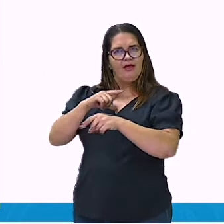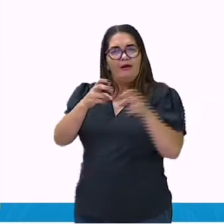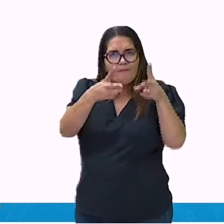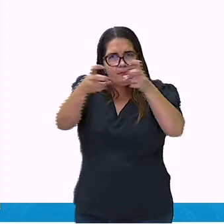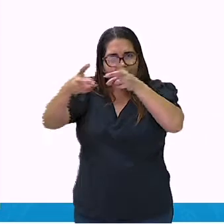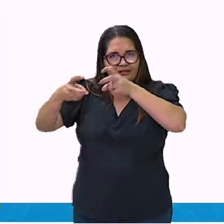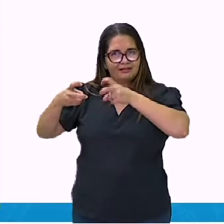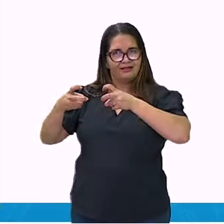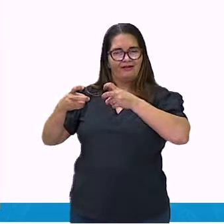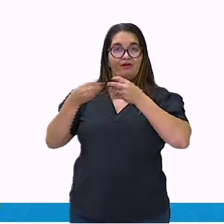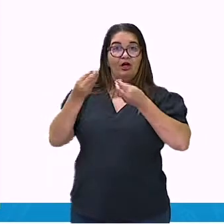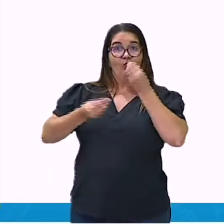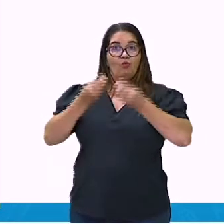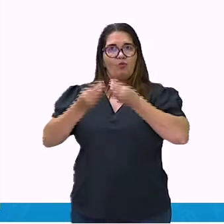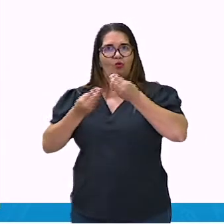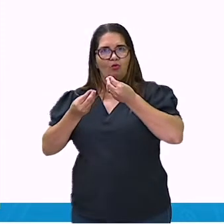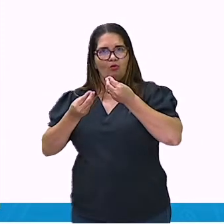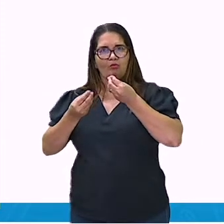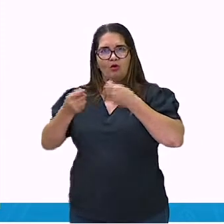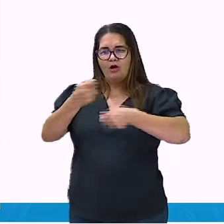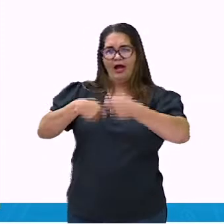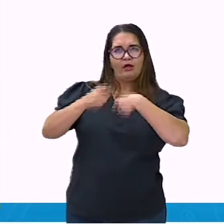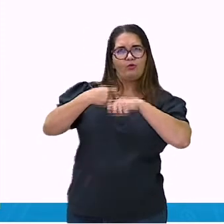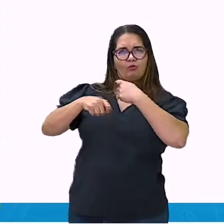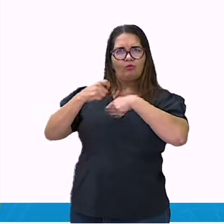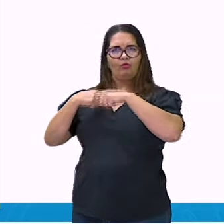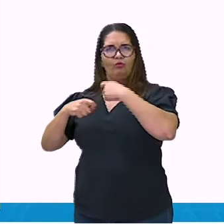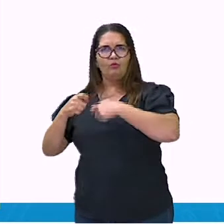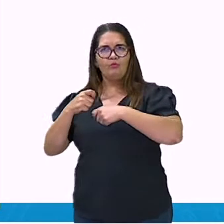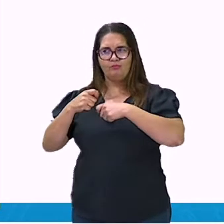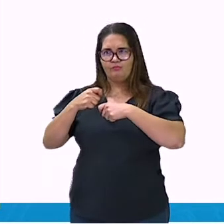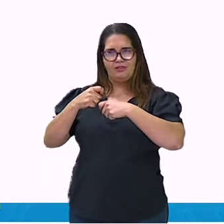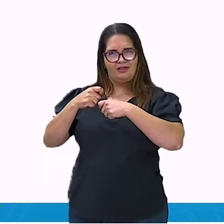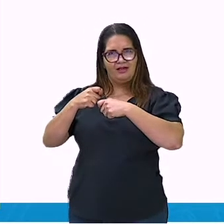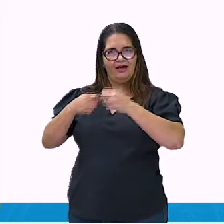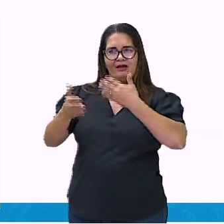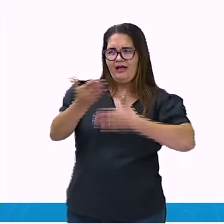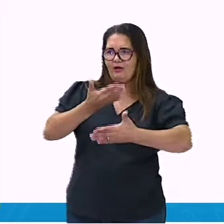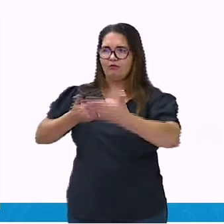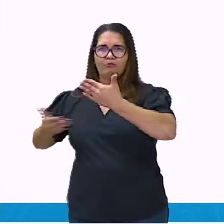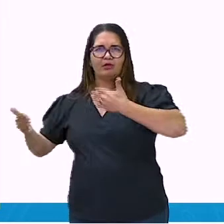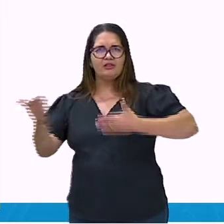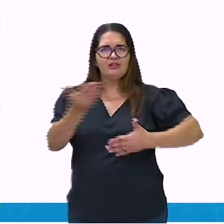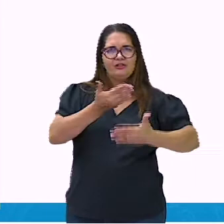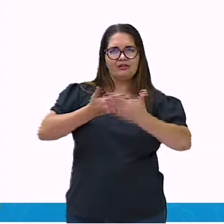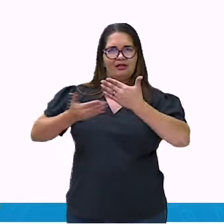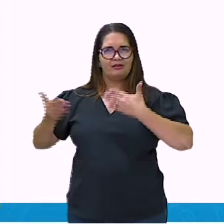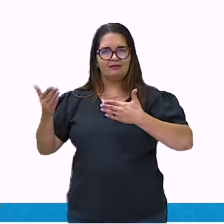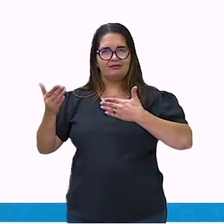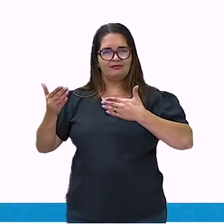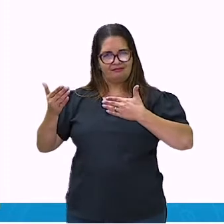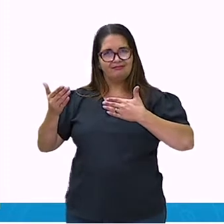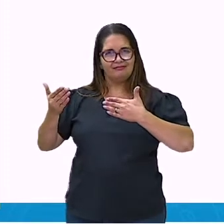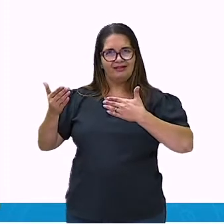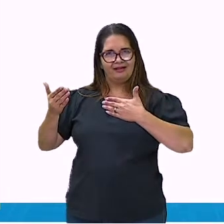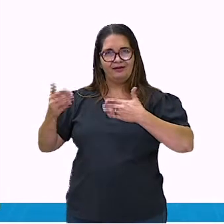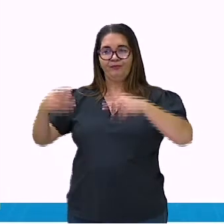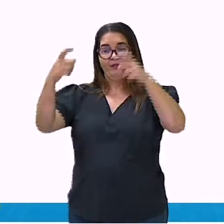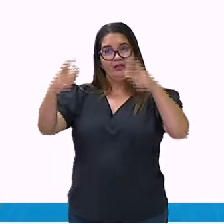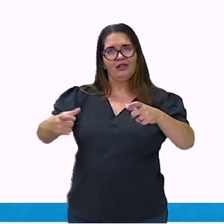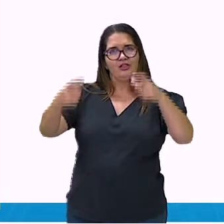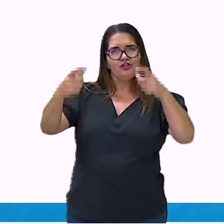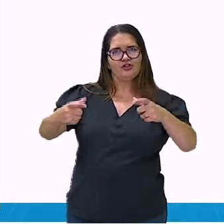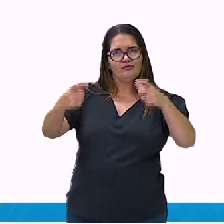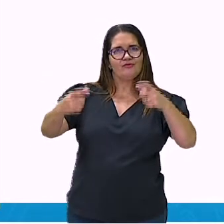girava, né? O engenho, com a força do boi, girava o engenho. Não podia faltar